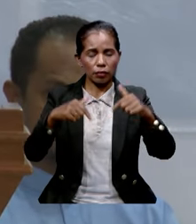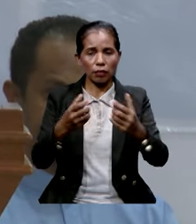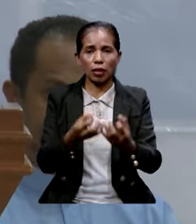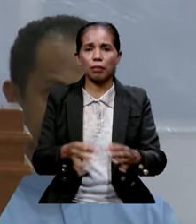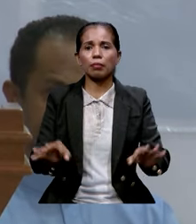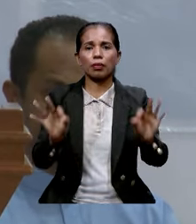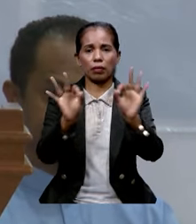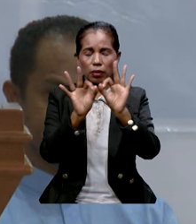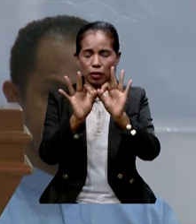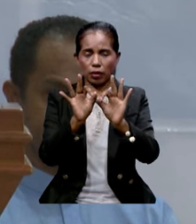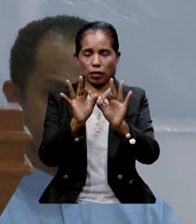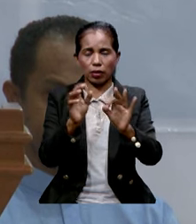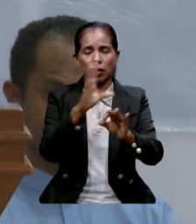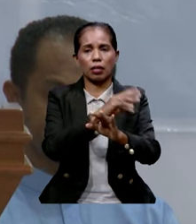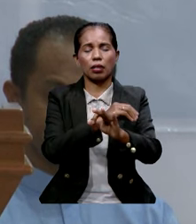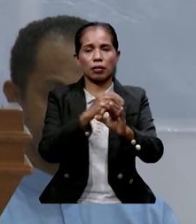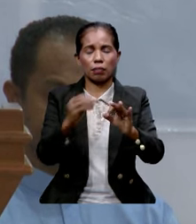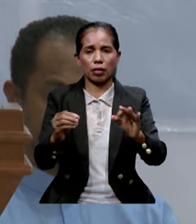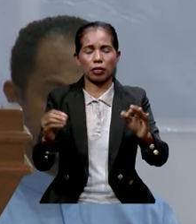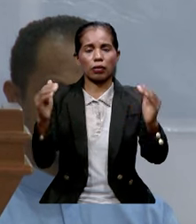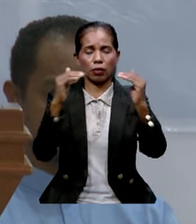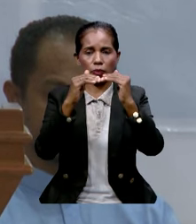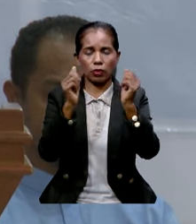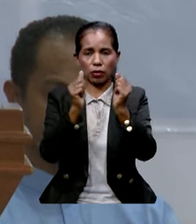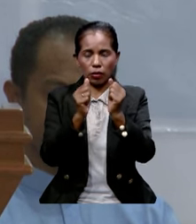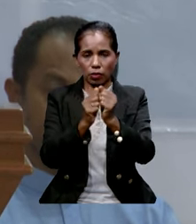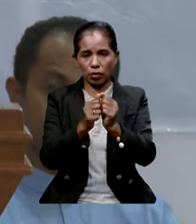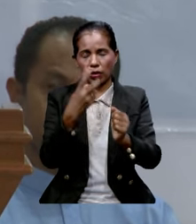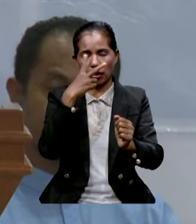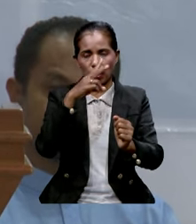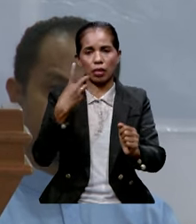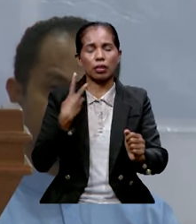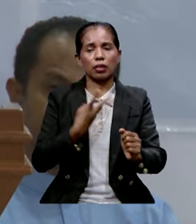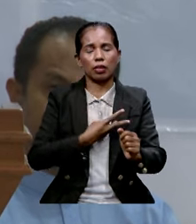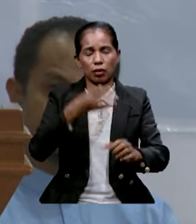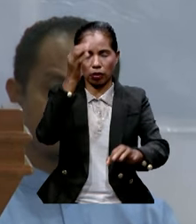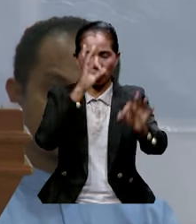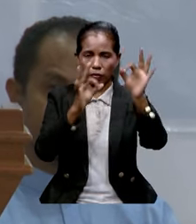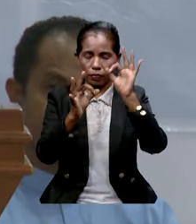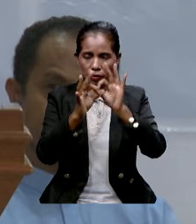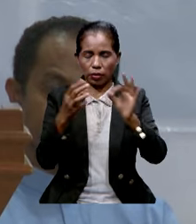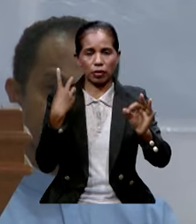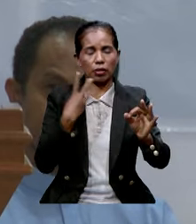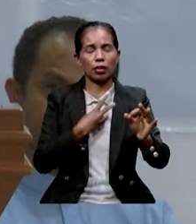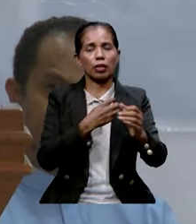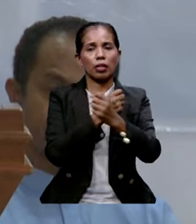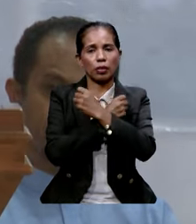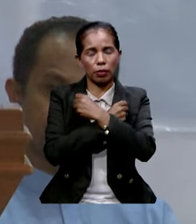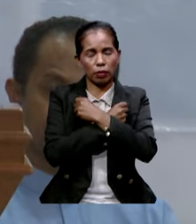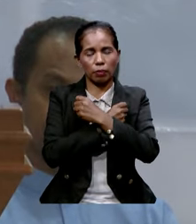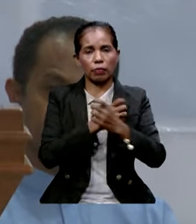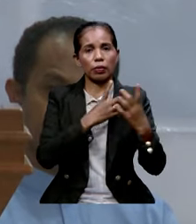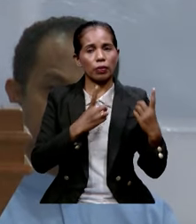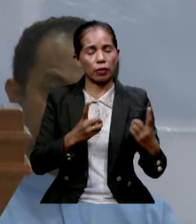principalmente para encontrar a eles e fortalecer na fé e no amor de Cristo a